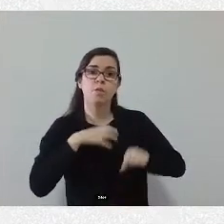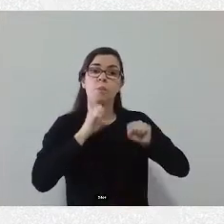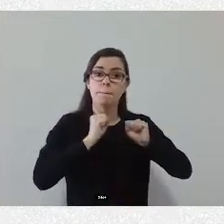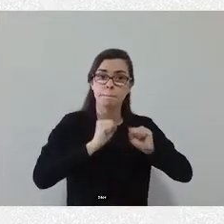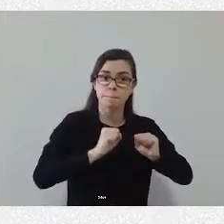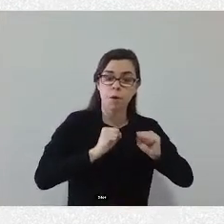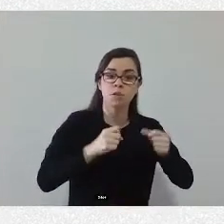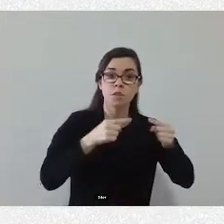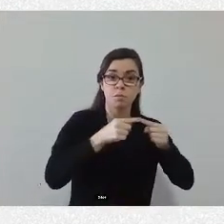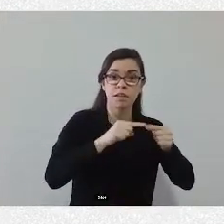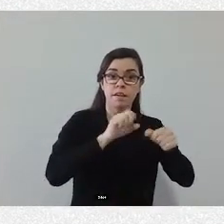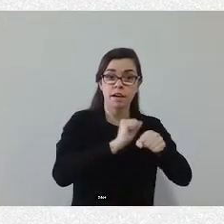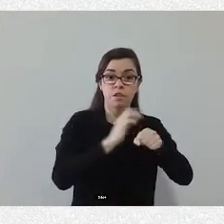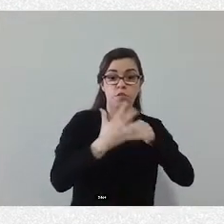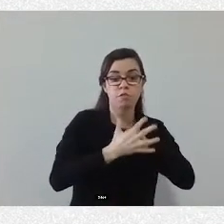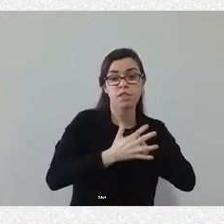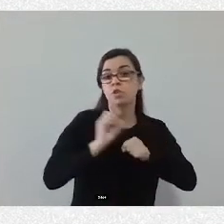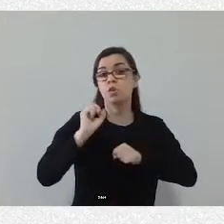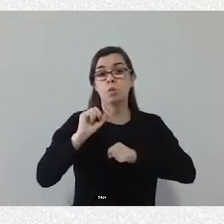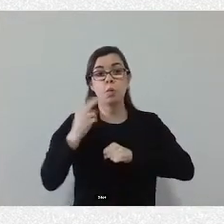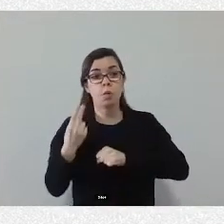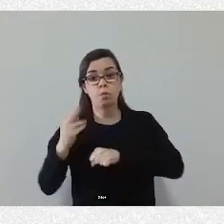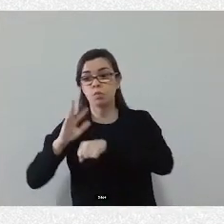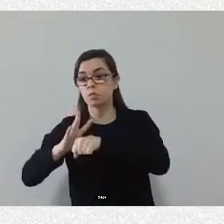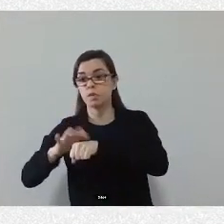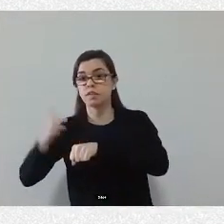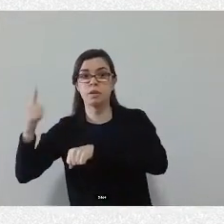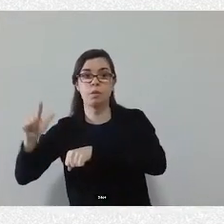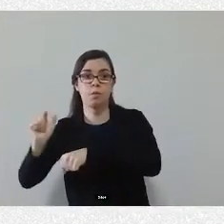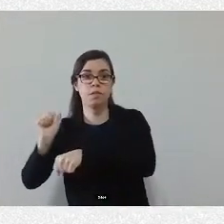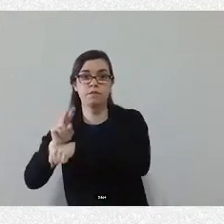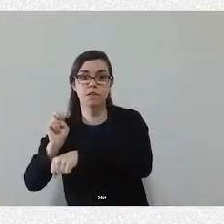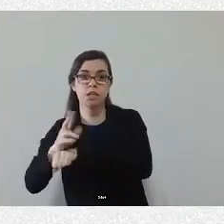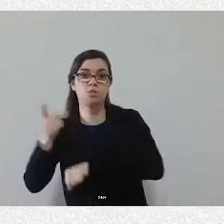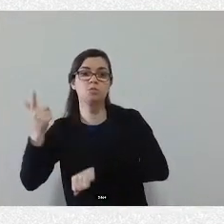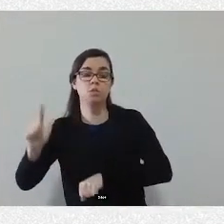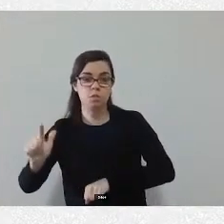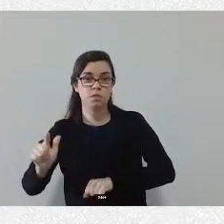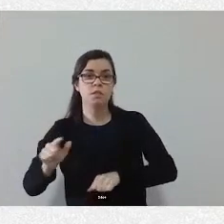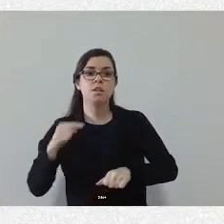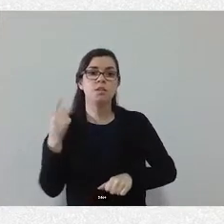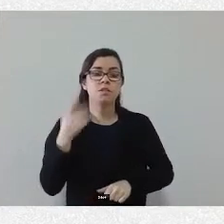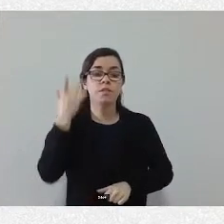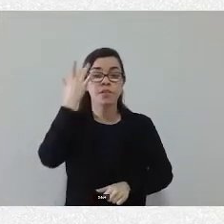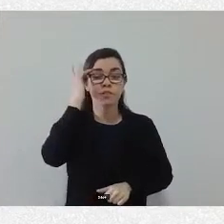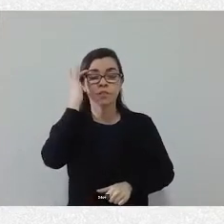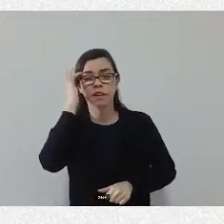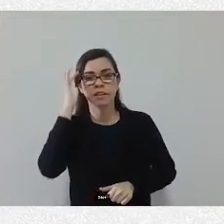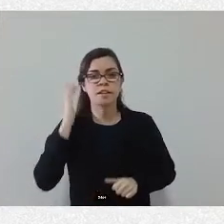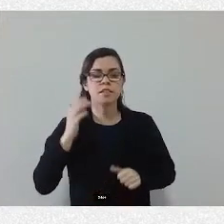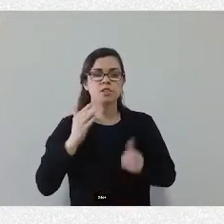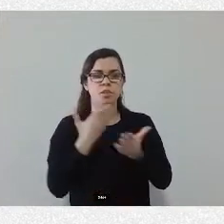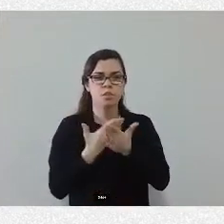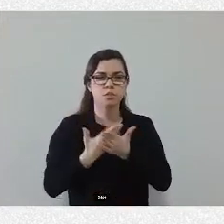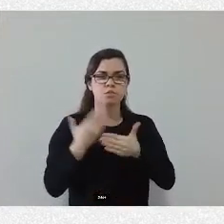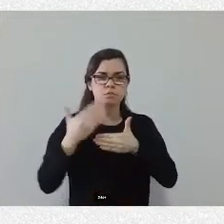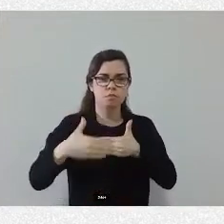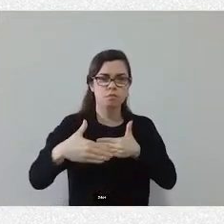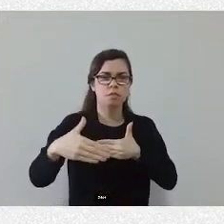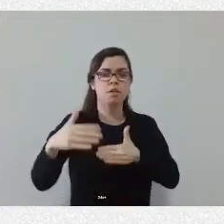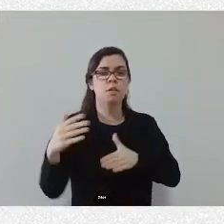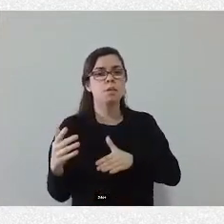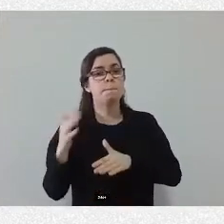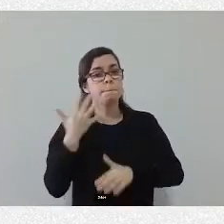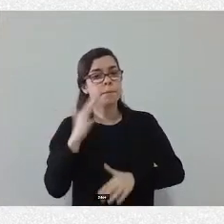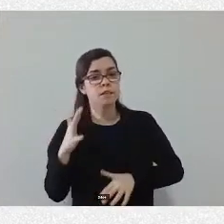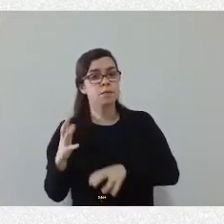de algum outro vírus, né? Nós estimamos aí que nós tenhamos aí, ao longo do estudo, cerca de 1.500 participantes